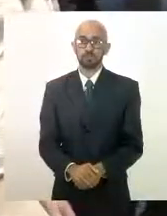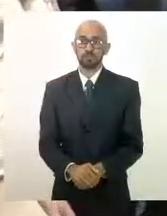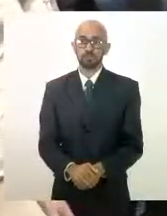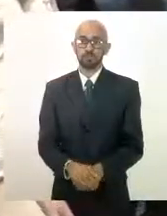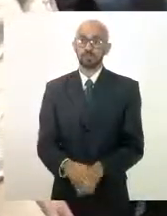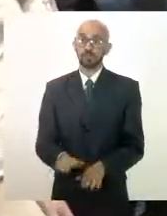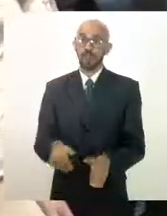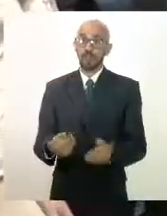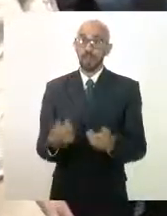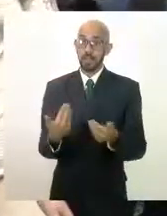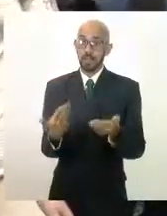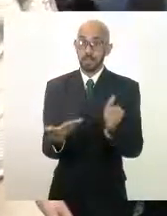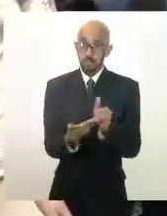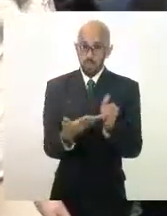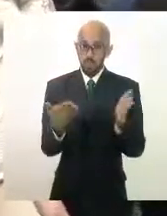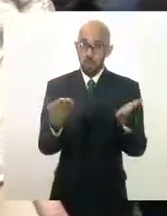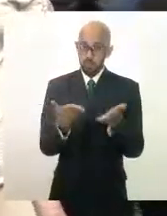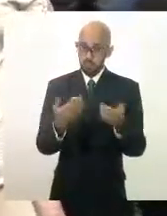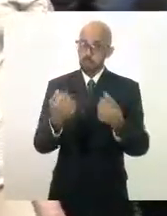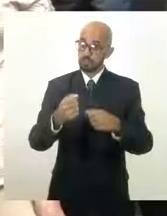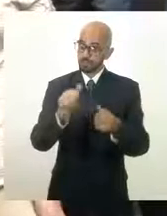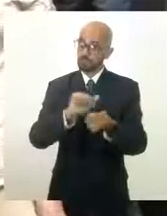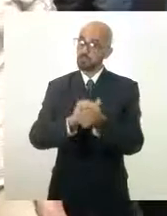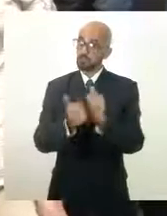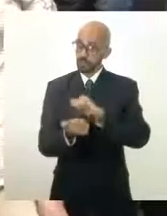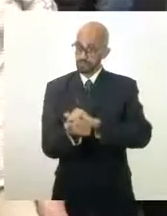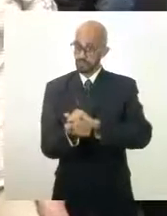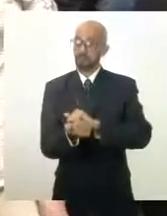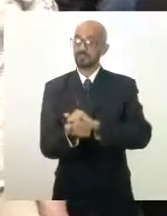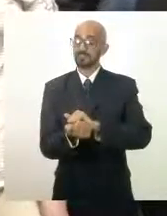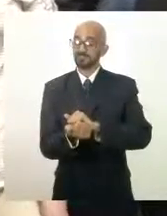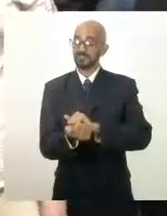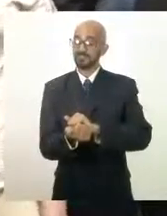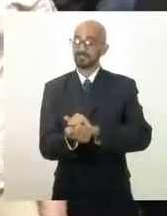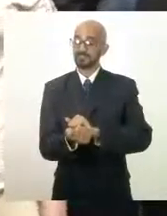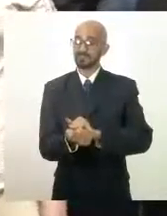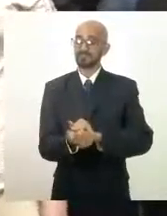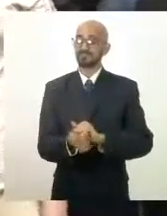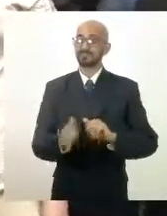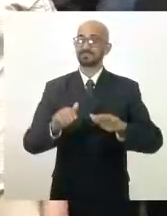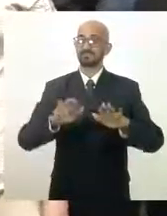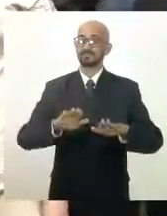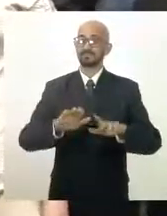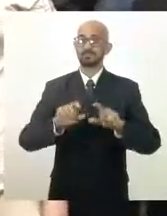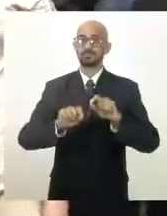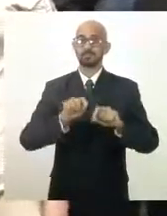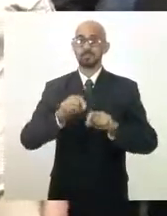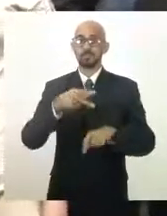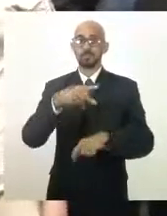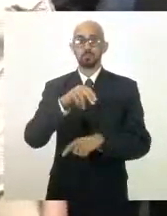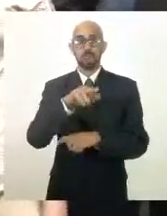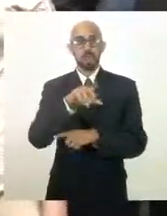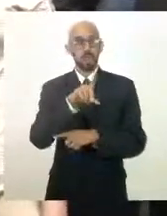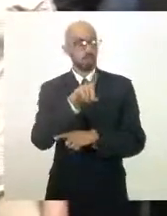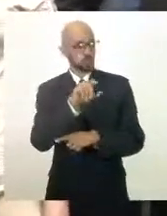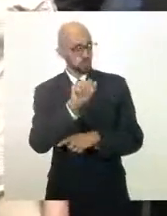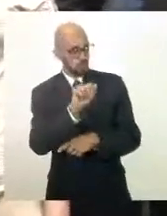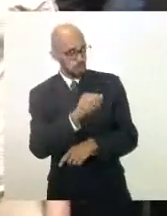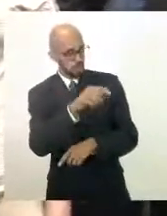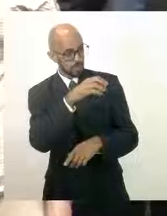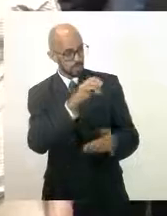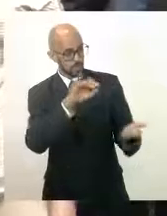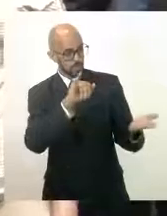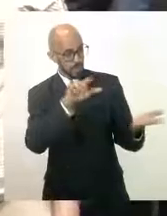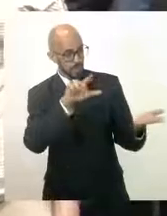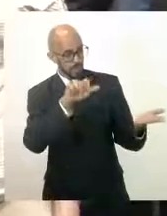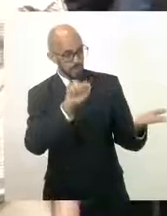ainda hoje precisamos fazer alguns ajustes. Então, Pádua e Taila, muito, muito, muito obrigado. Em nome